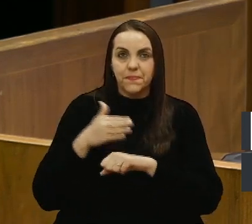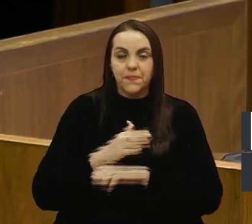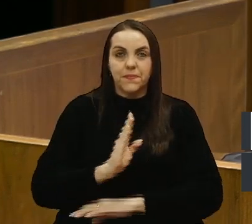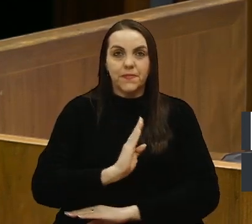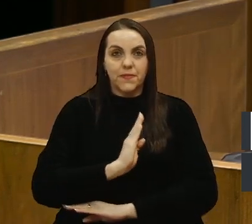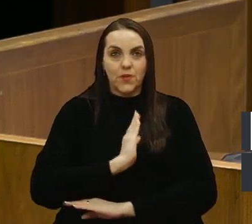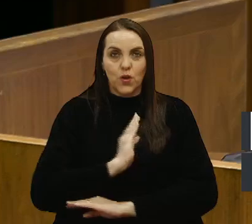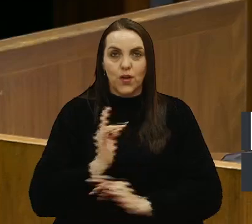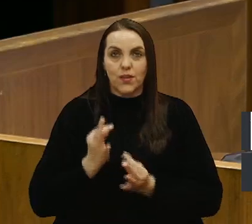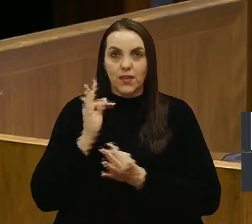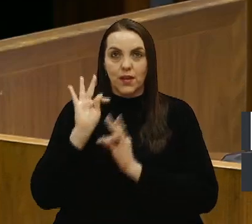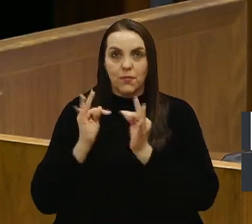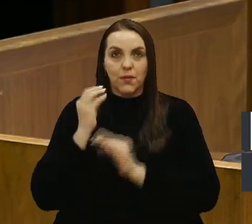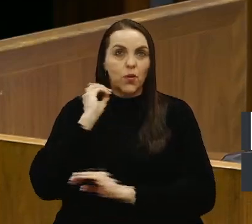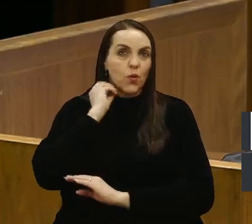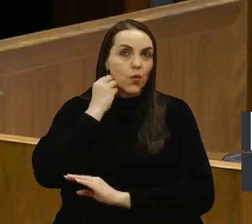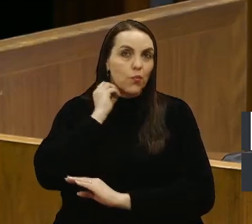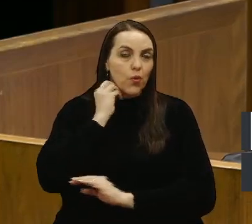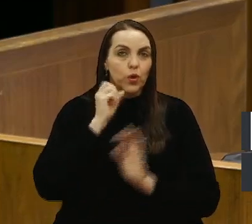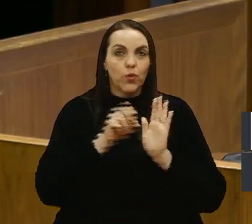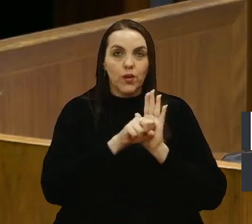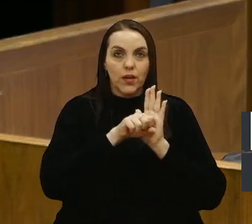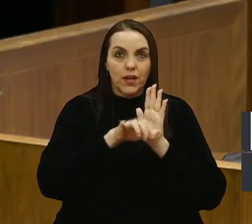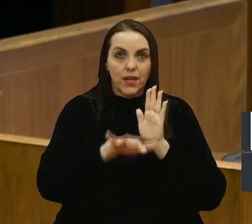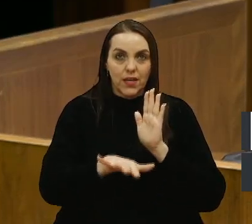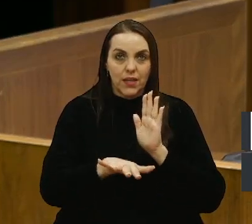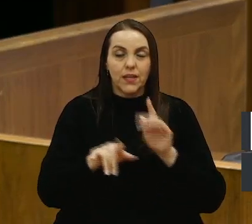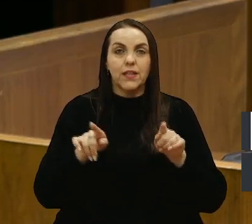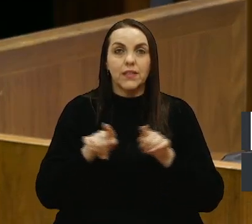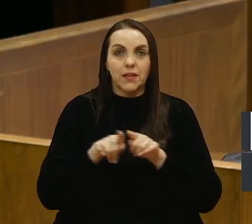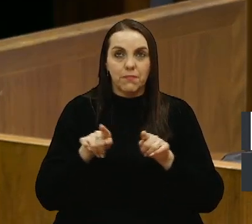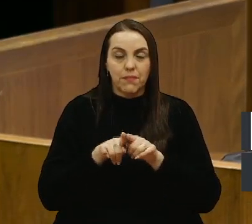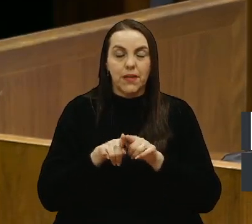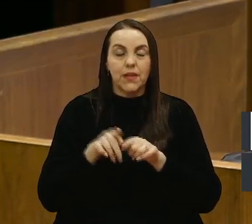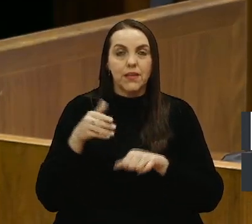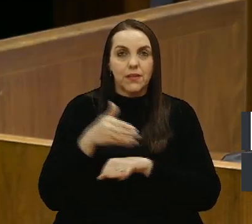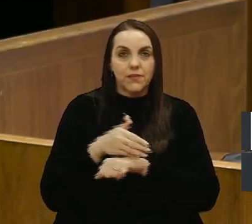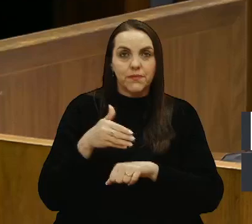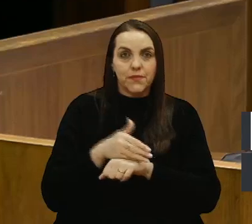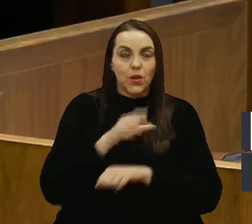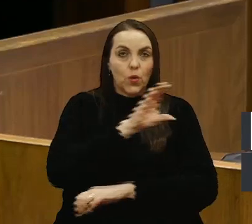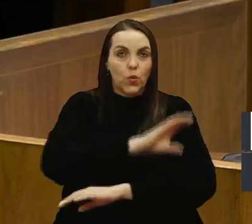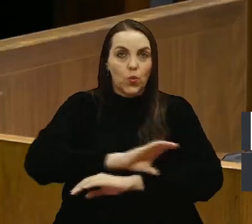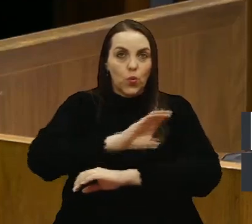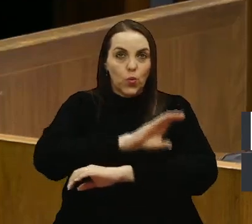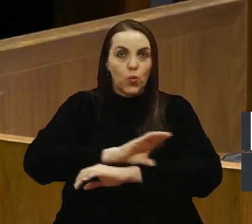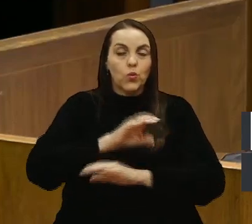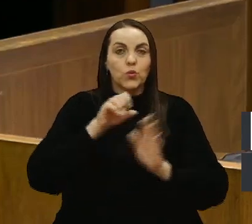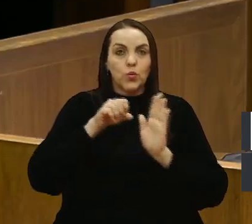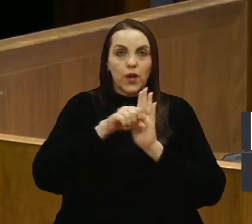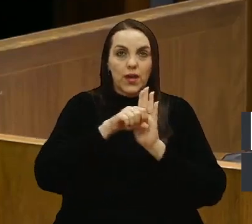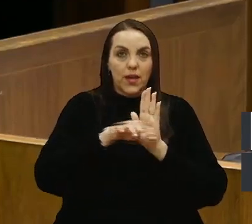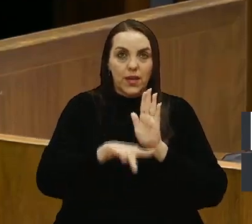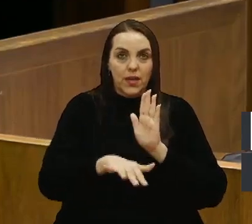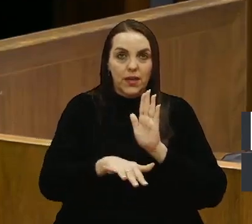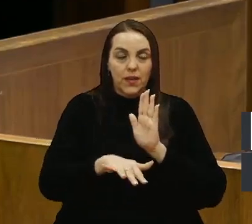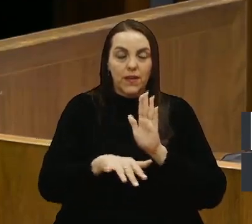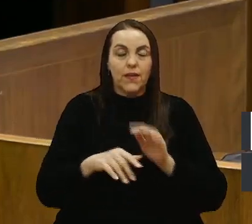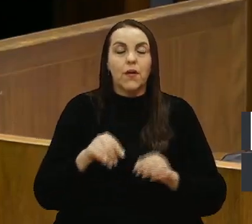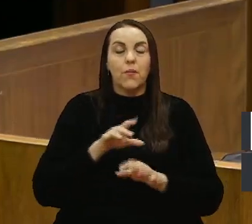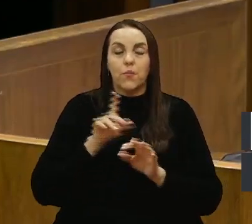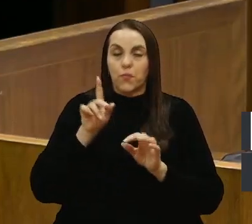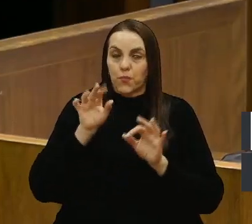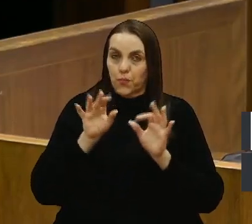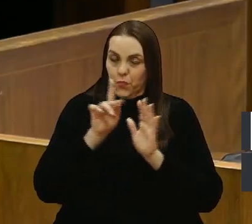iogaterapia hormonal, a reiki, também têm acesso ao curso de reiki para quando o projeto terminar, que fique